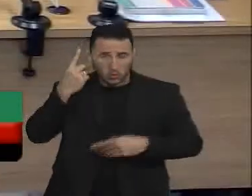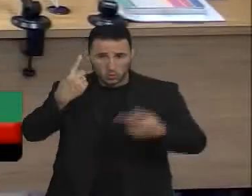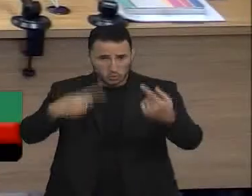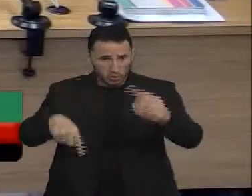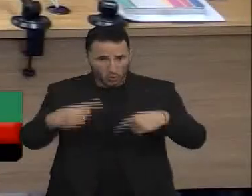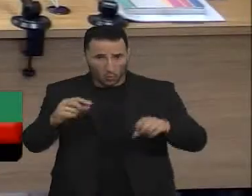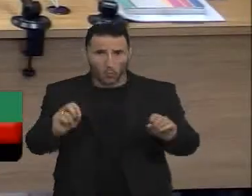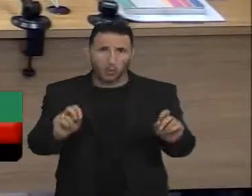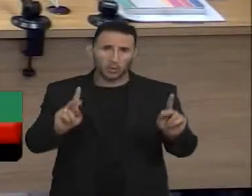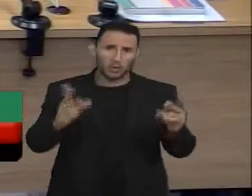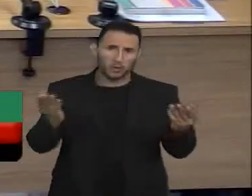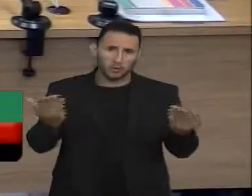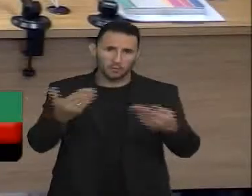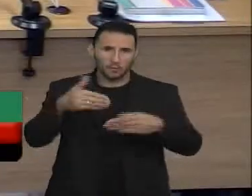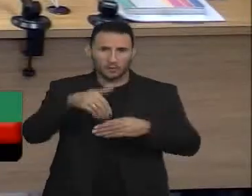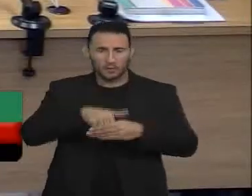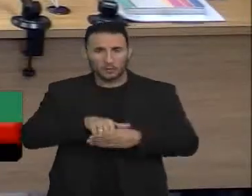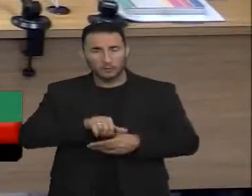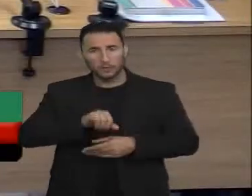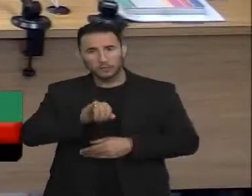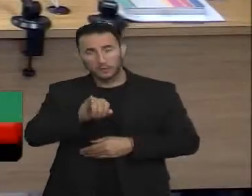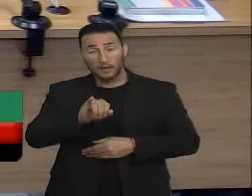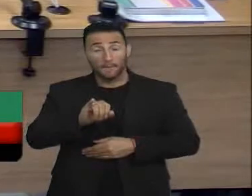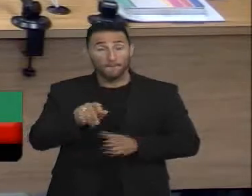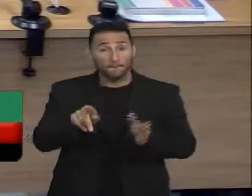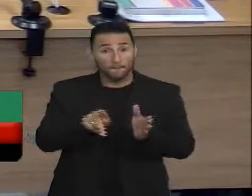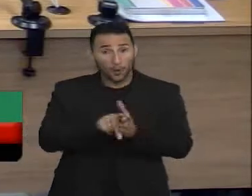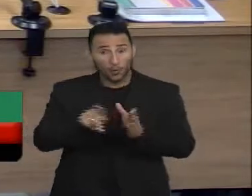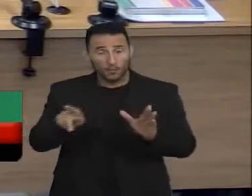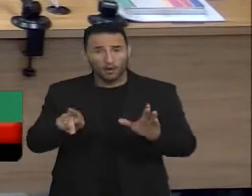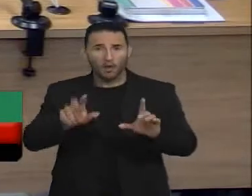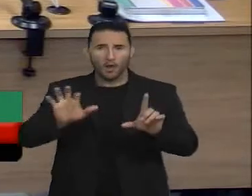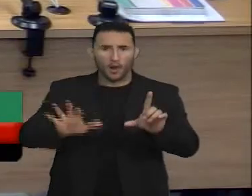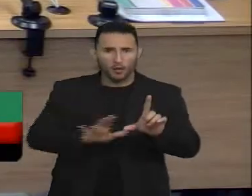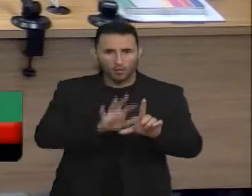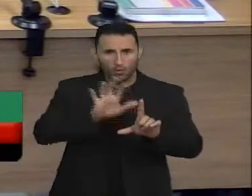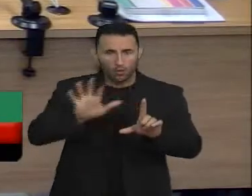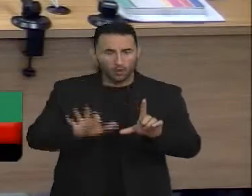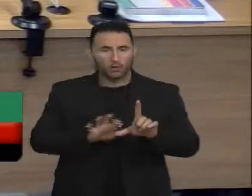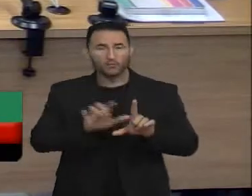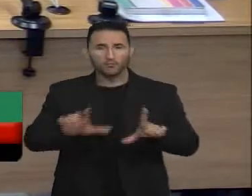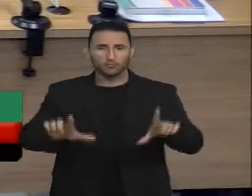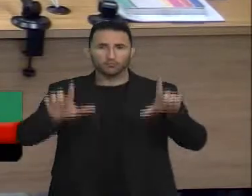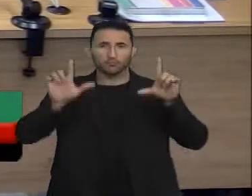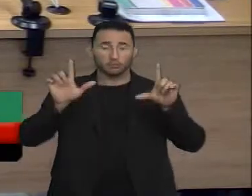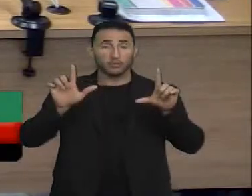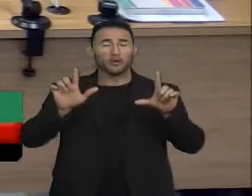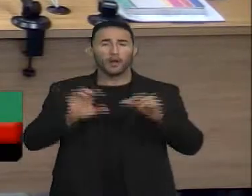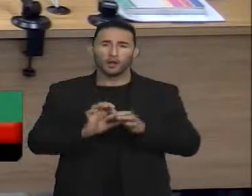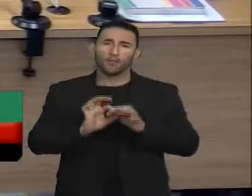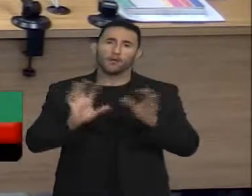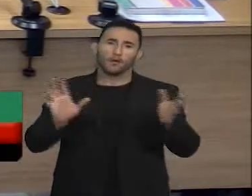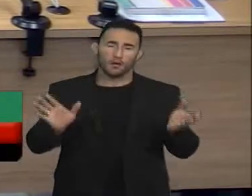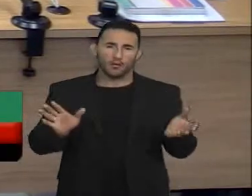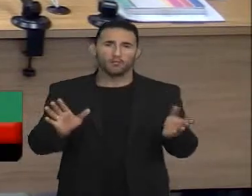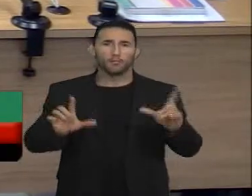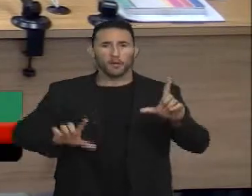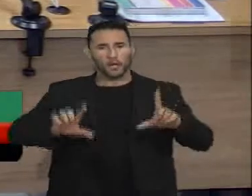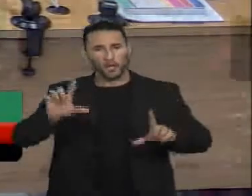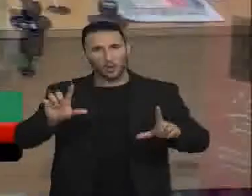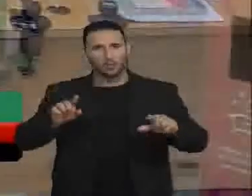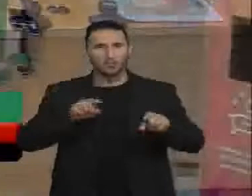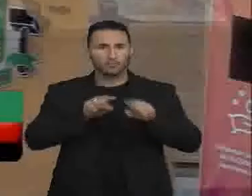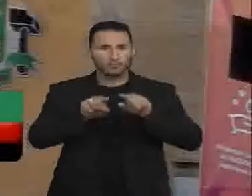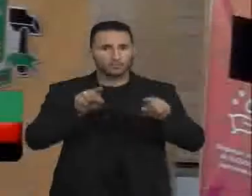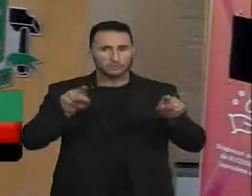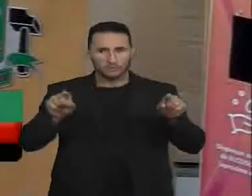em votação. A votação, senhores vereadores, é eletrônica. Está liberado o